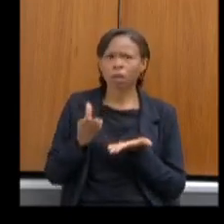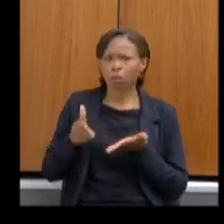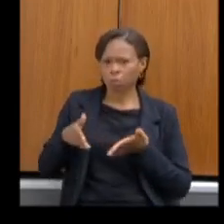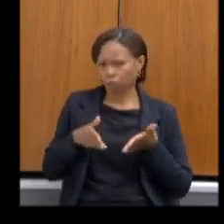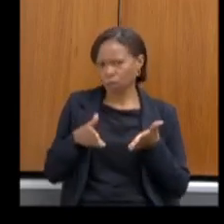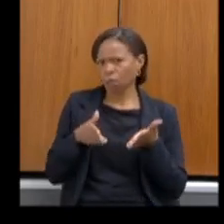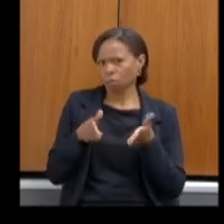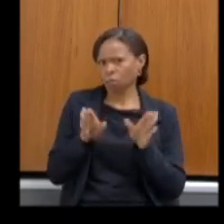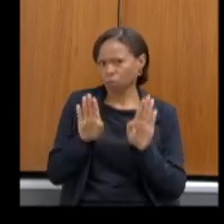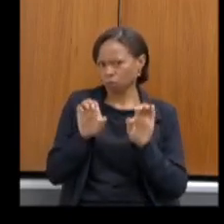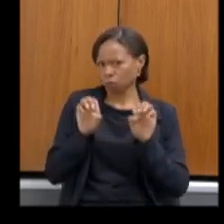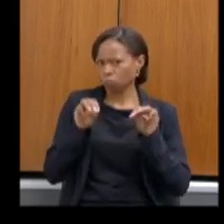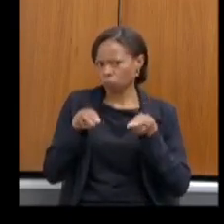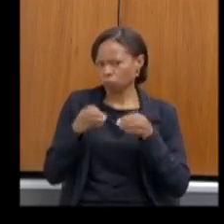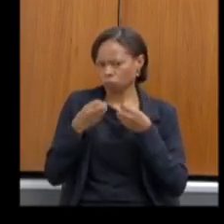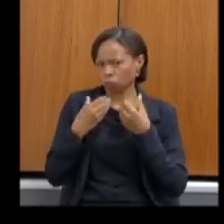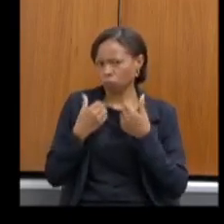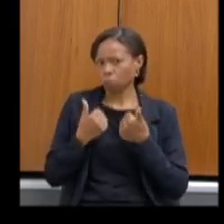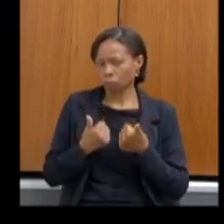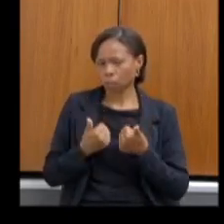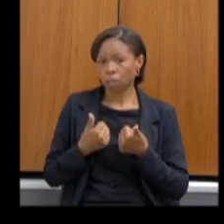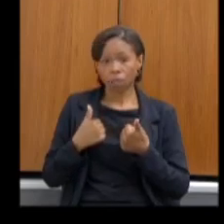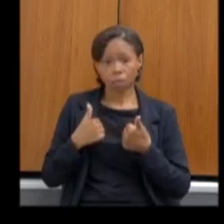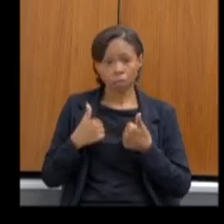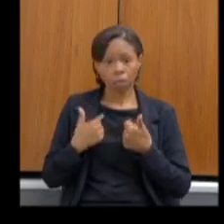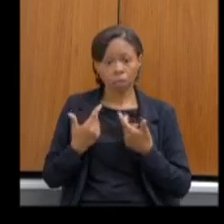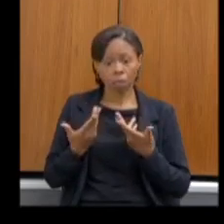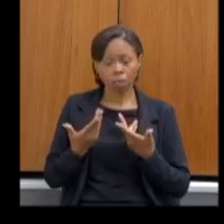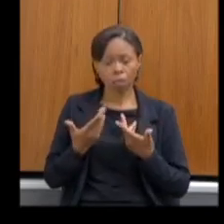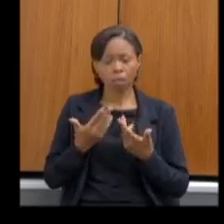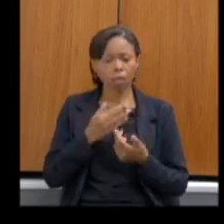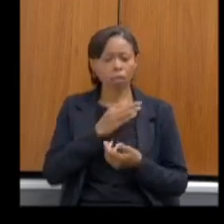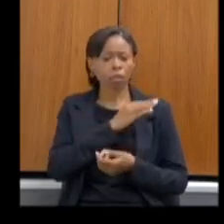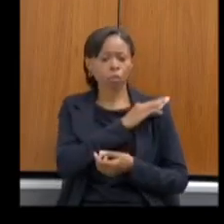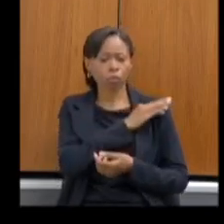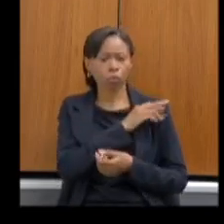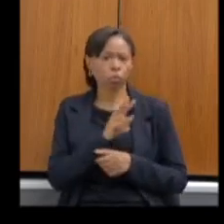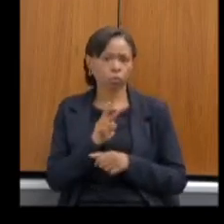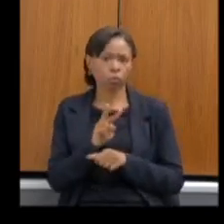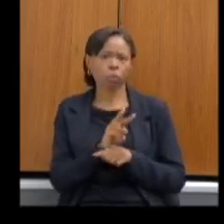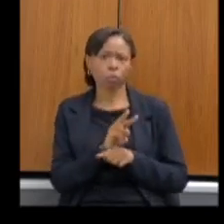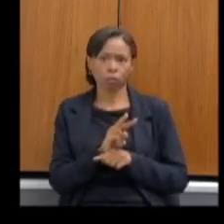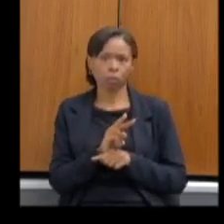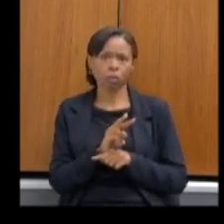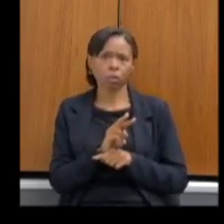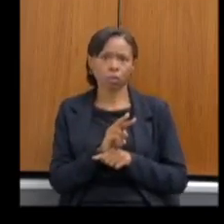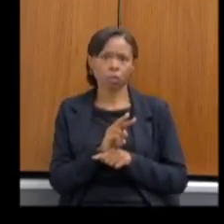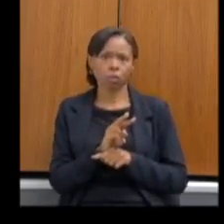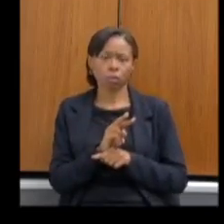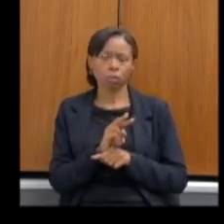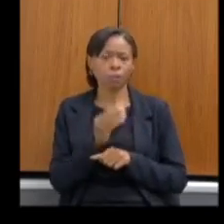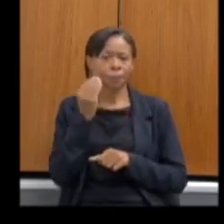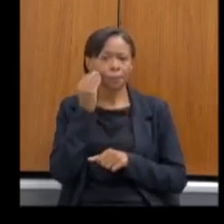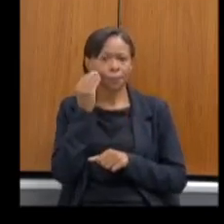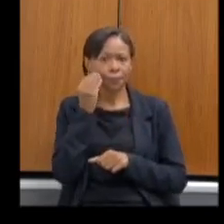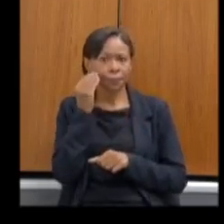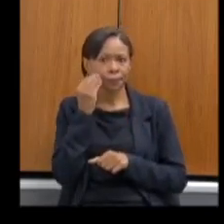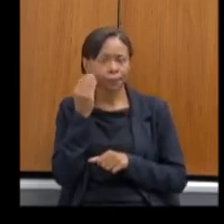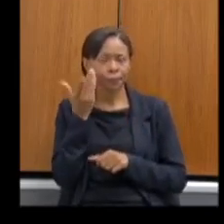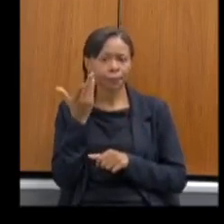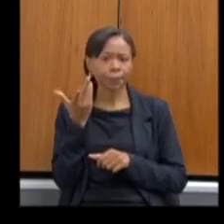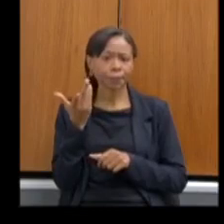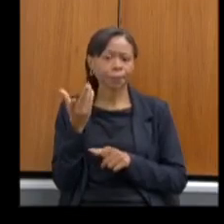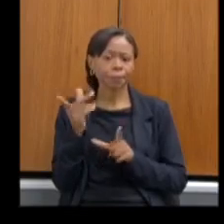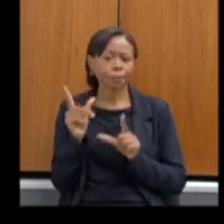se eu já tinha digital buscar prefeito de médio e longo